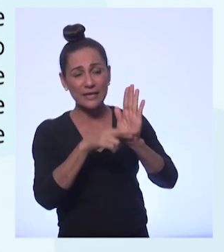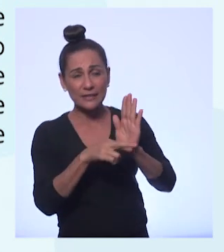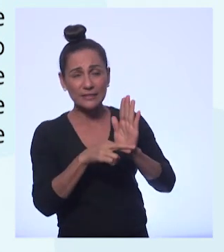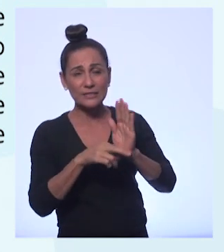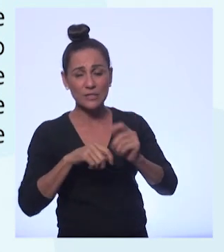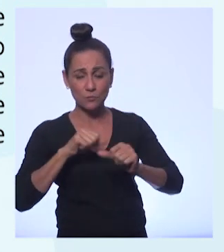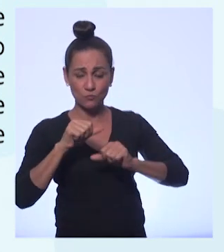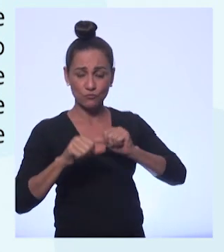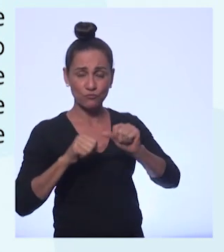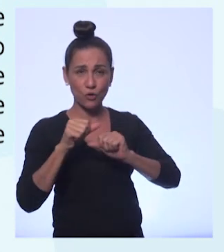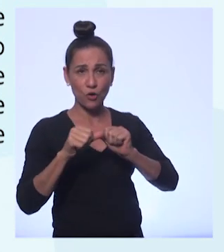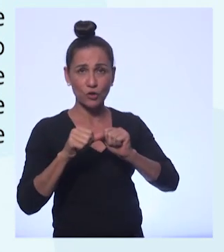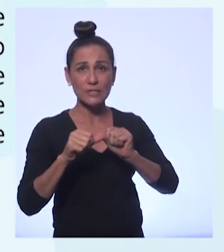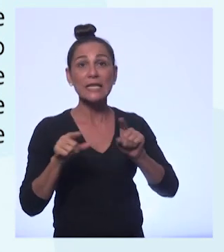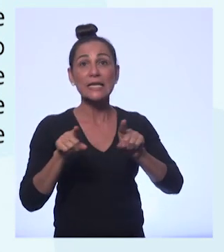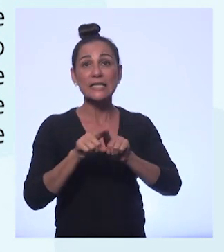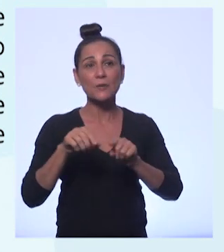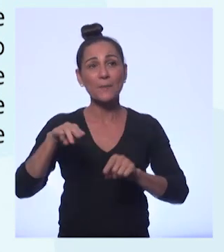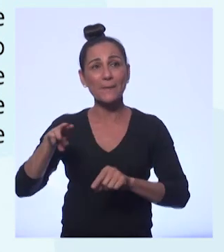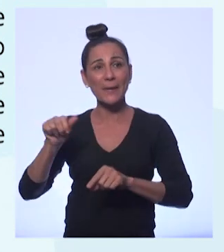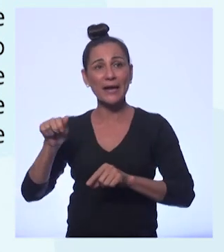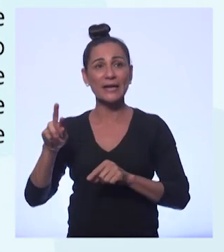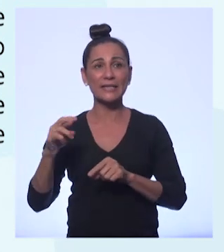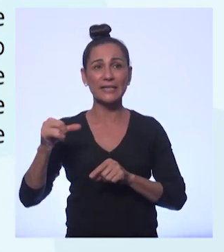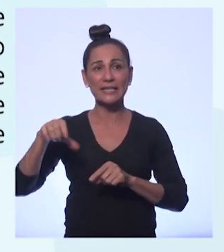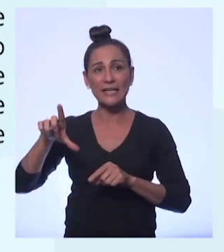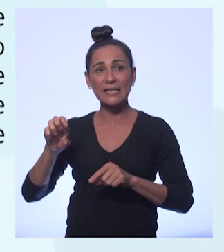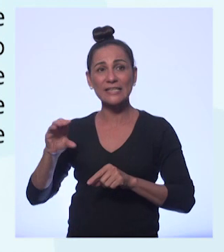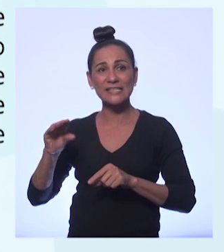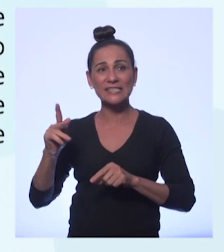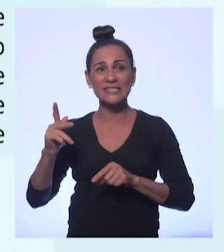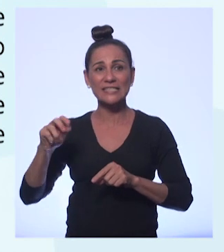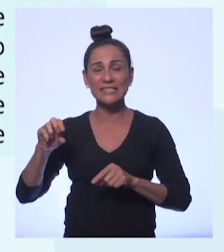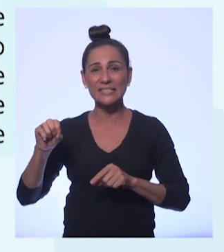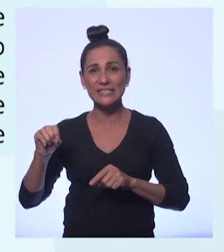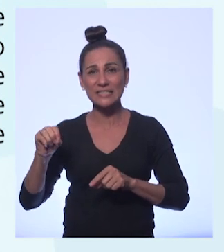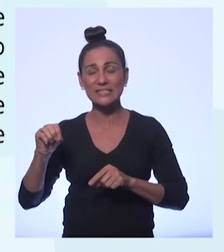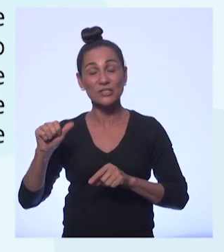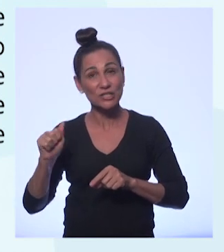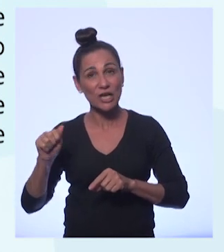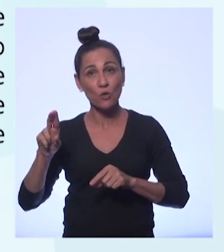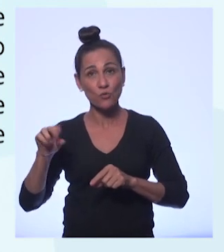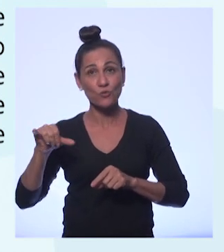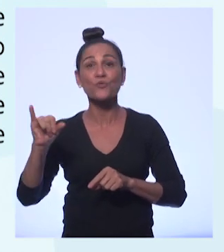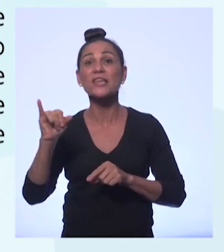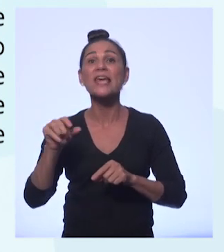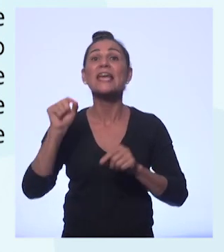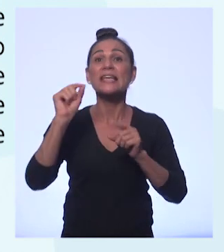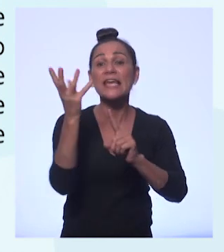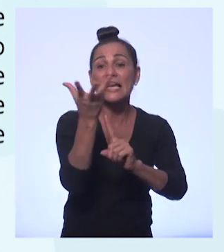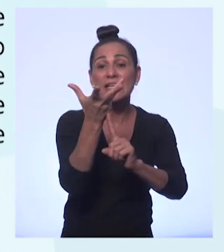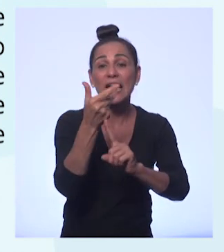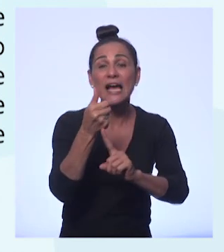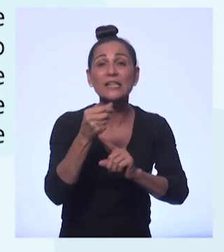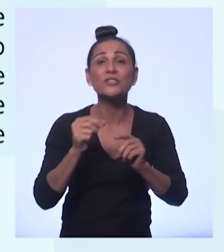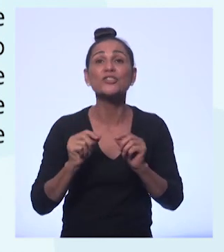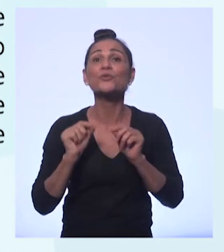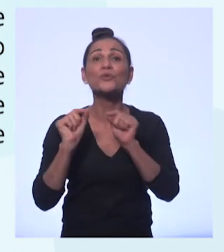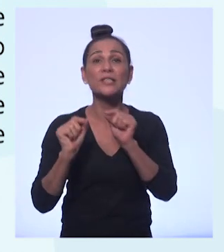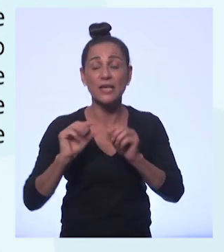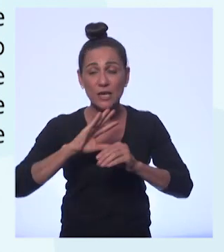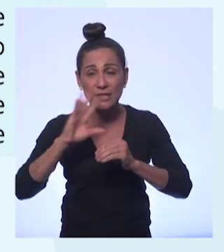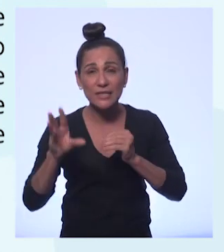convenções. De acordo com Marilena Chauí, olha Chauí aí de novo, gente. O sentido geral de arte